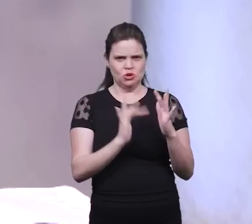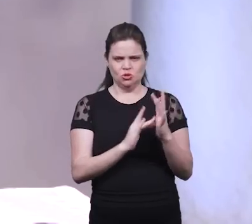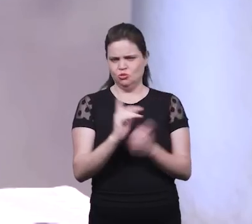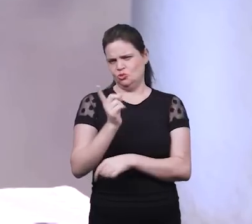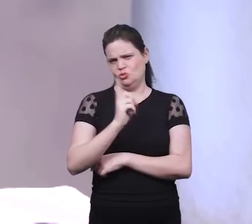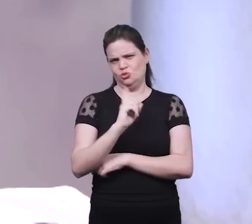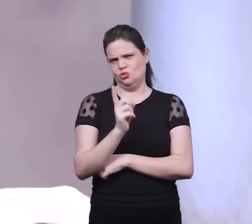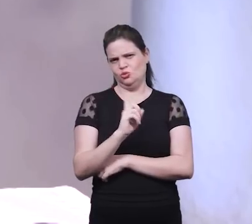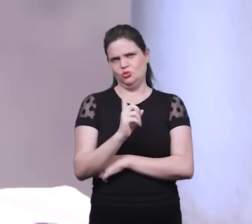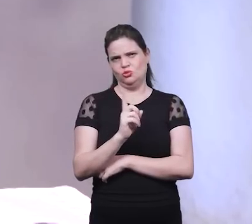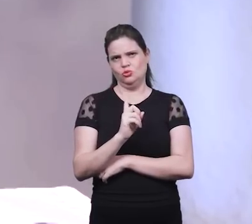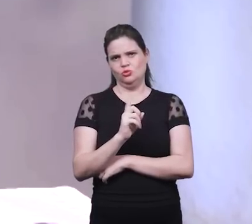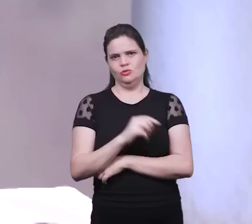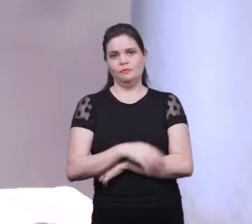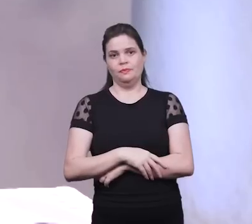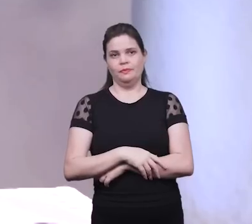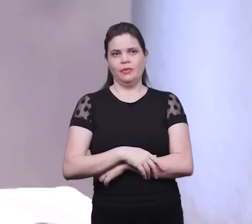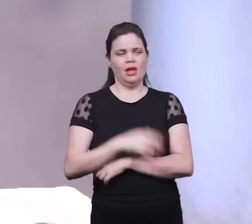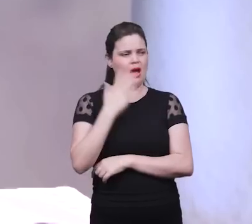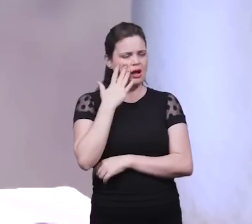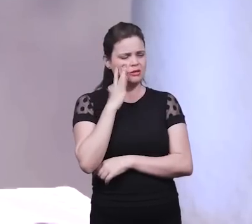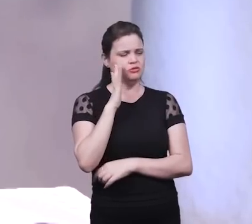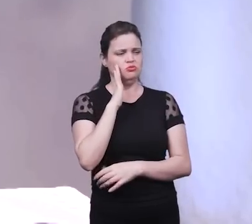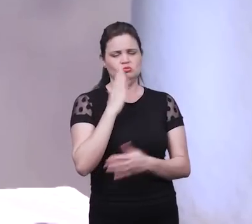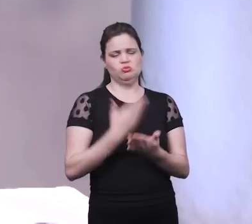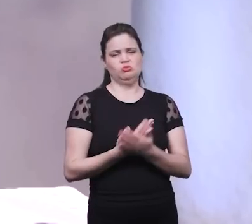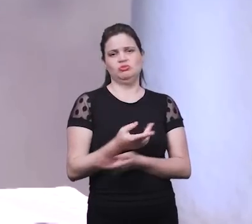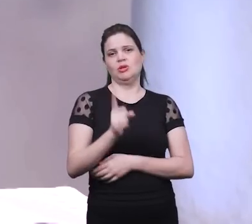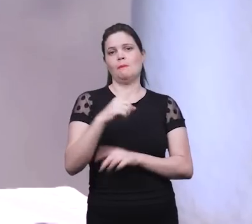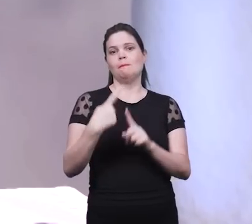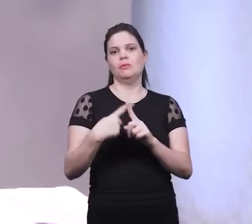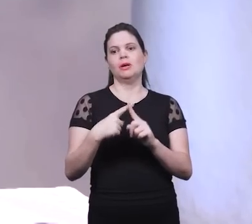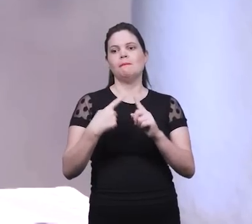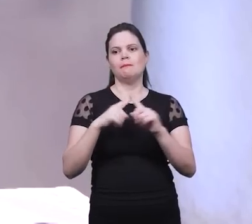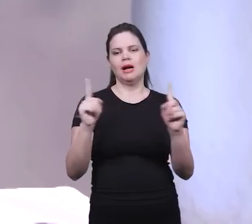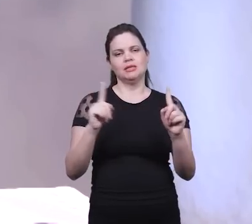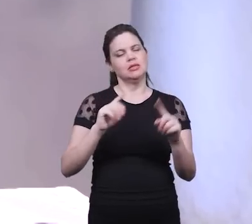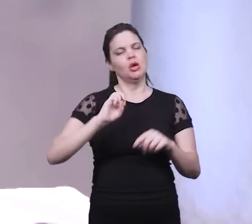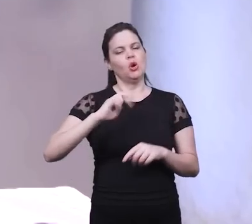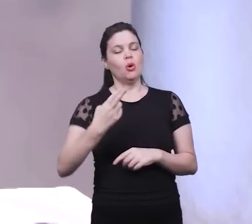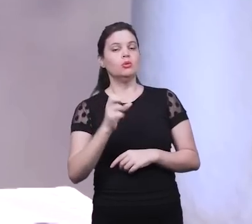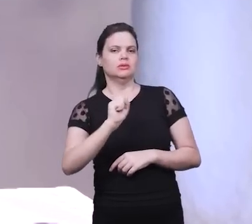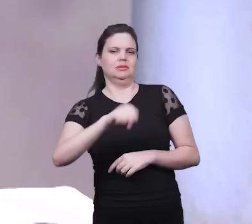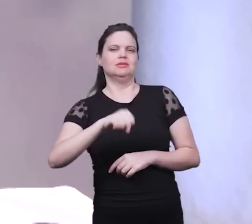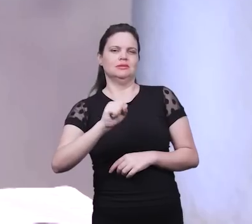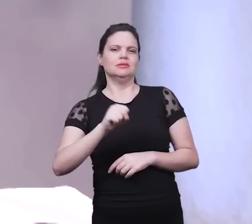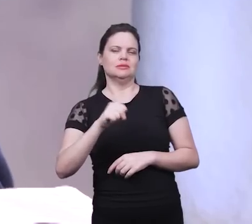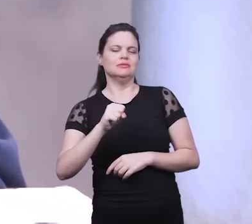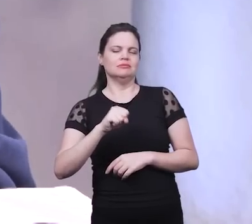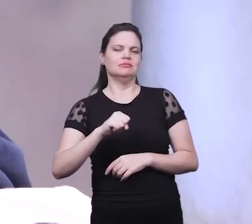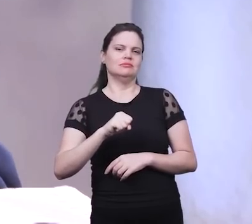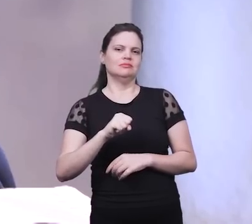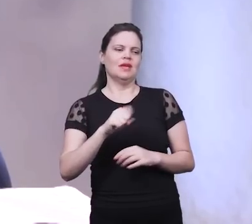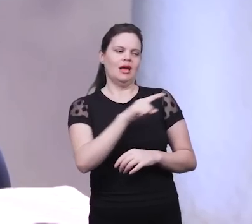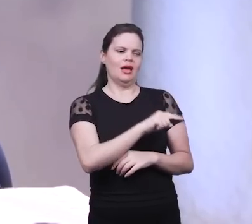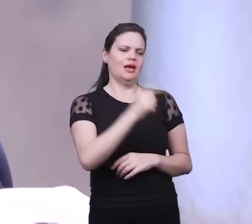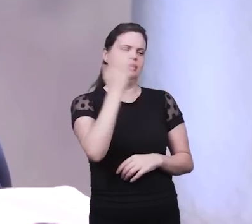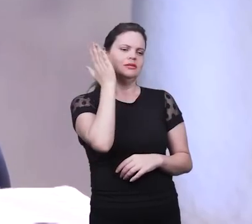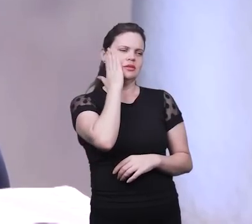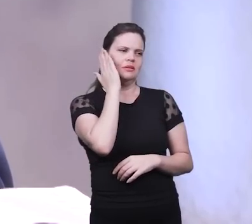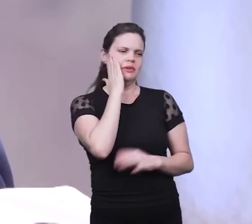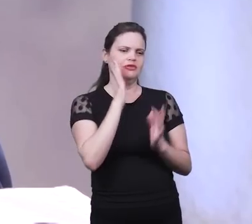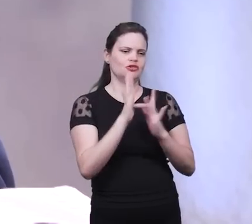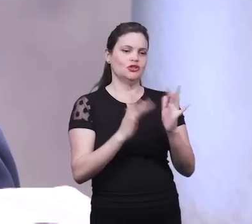dele, todos conheciam o milagre dele ali. Então, imagina esse homem, quantas vezes ele pensando